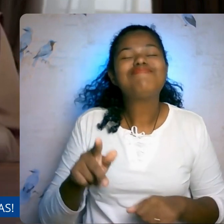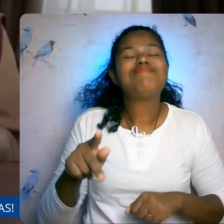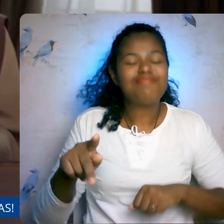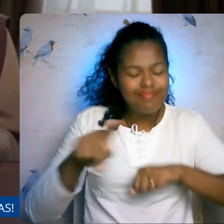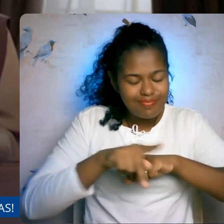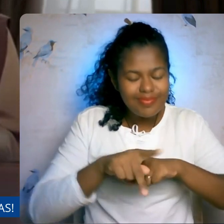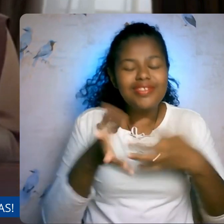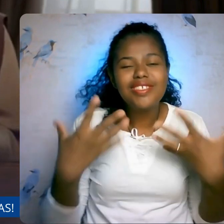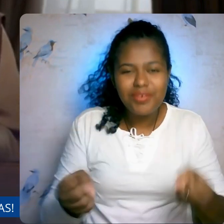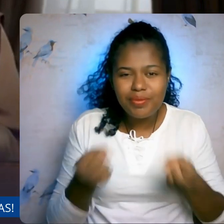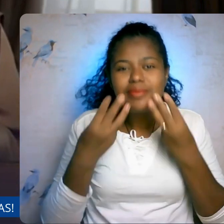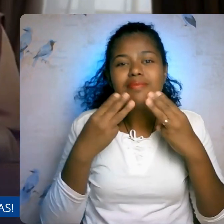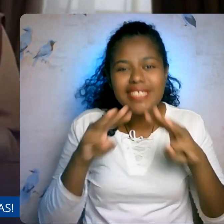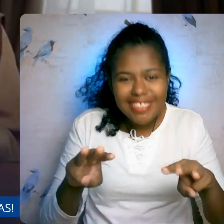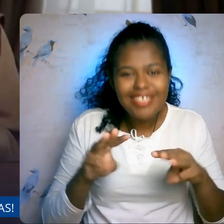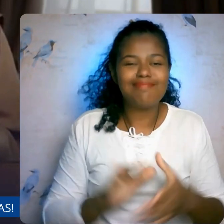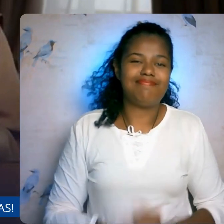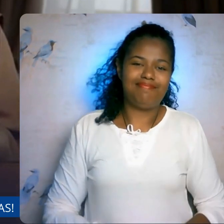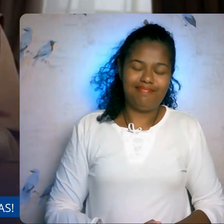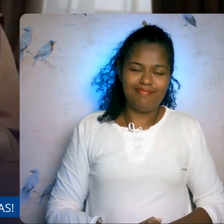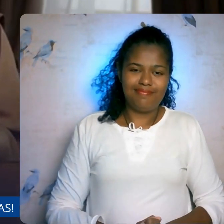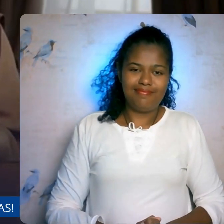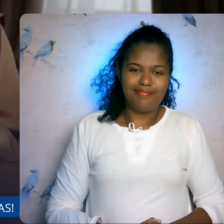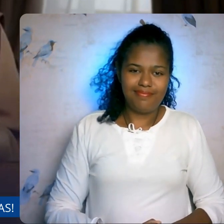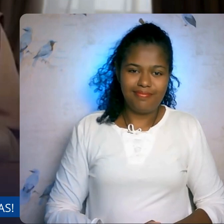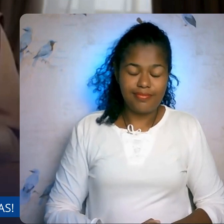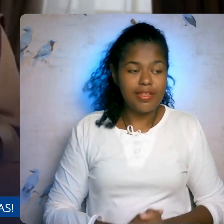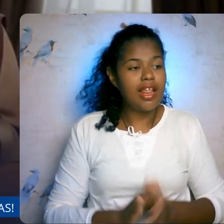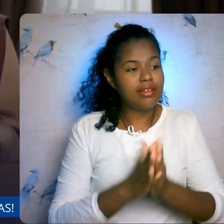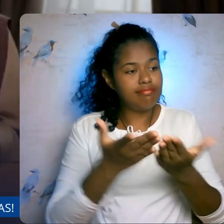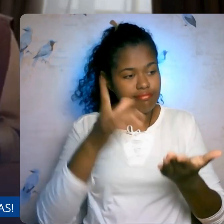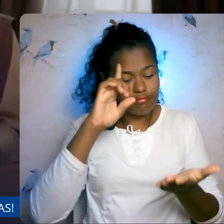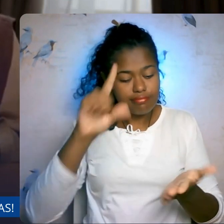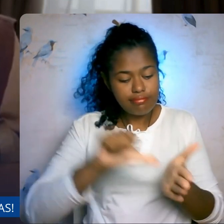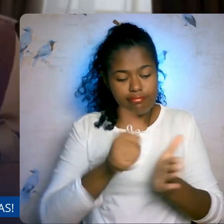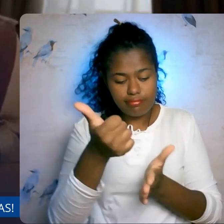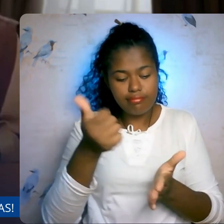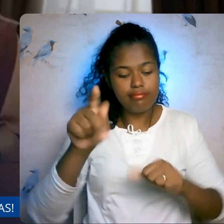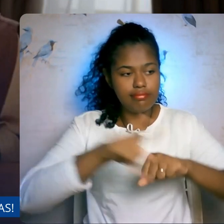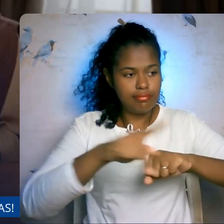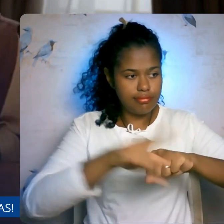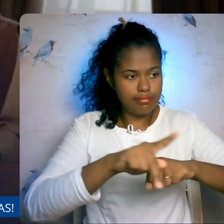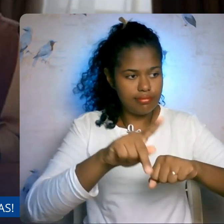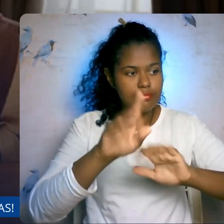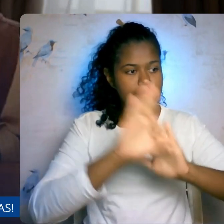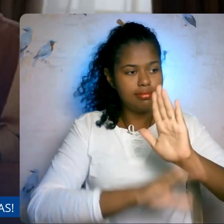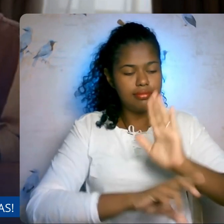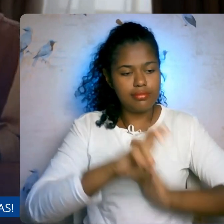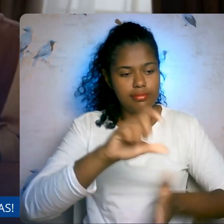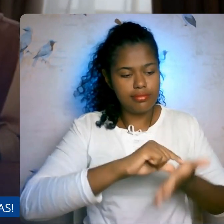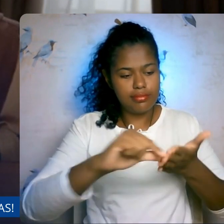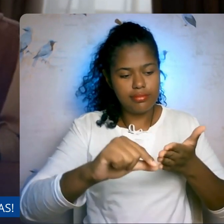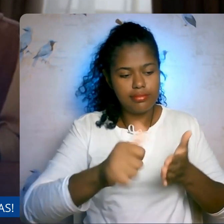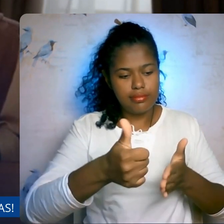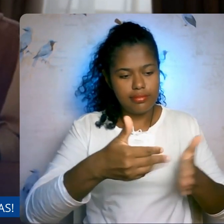Abra sua Bíblia em 1 Pedro 5, de 1 a 3. Eis a exortação que dirijo aos anciãos